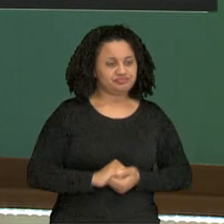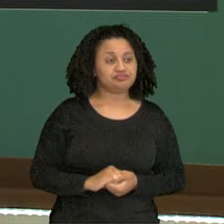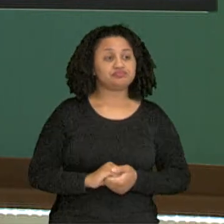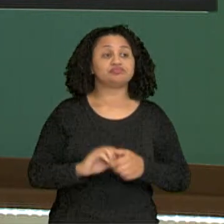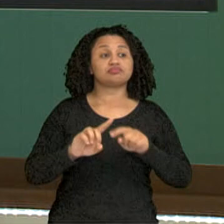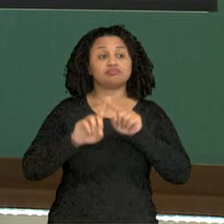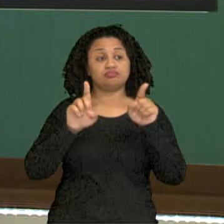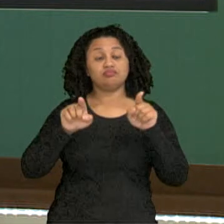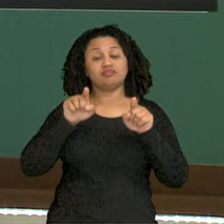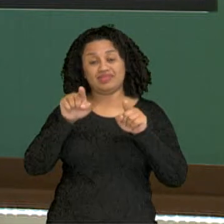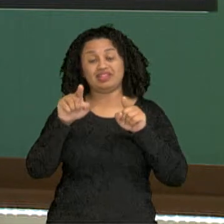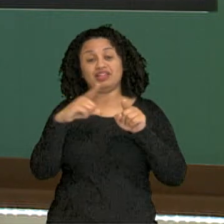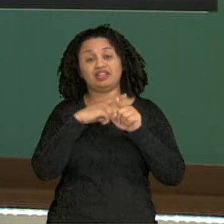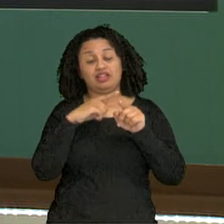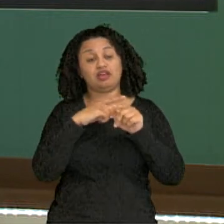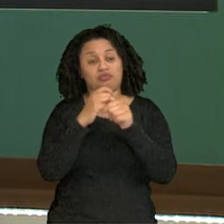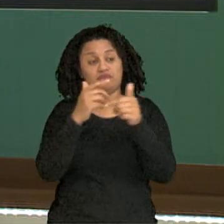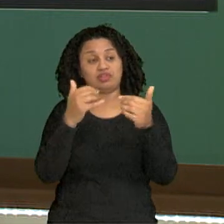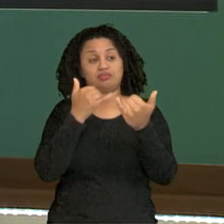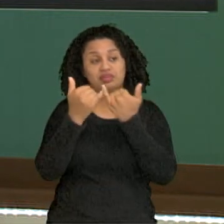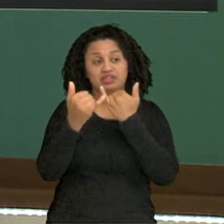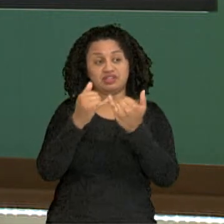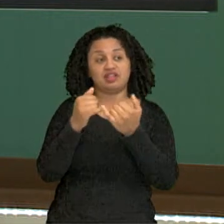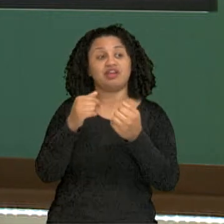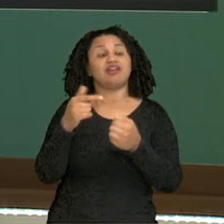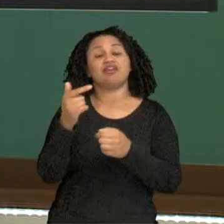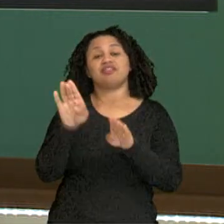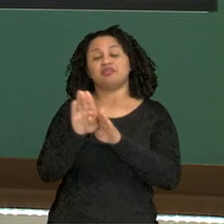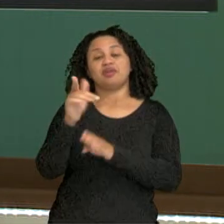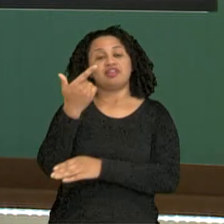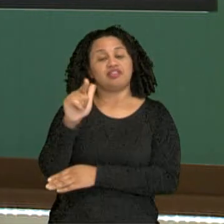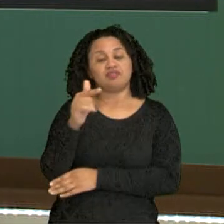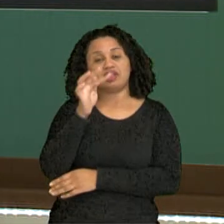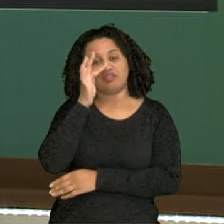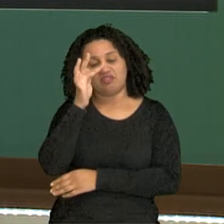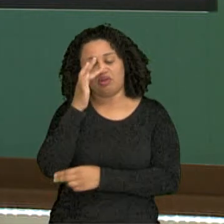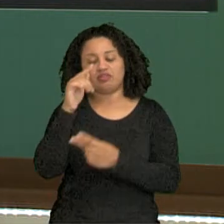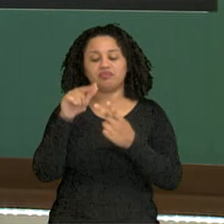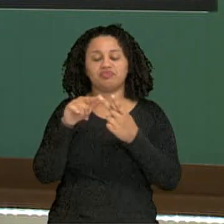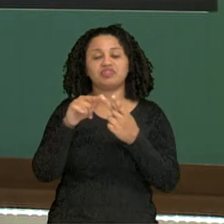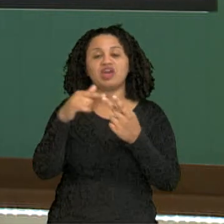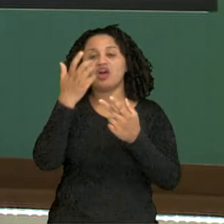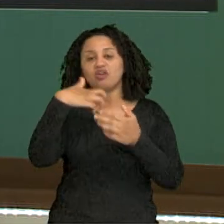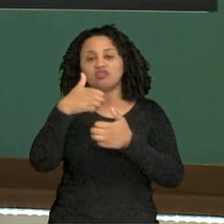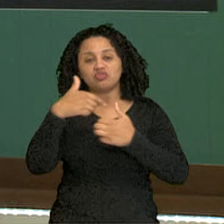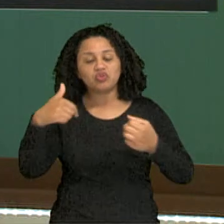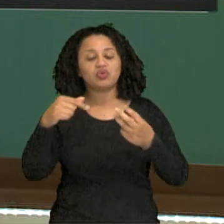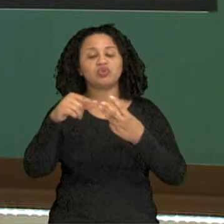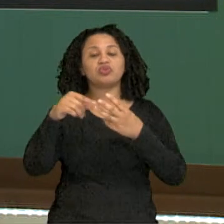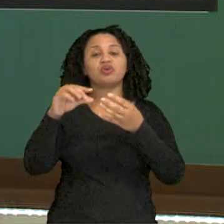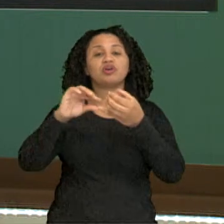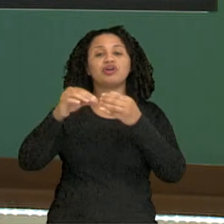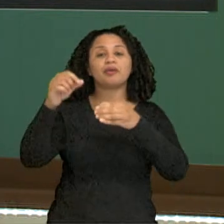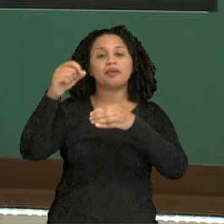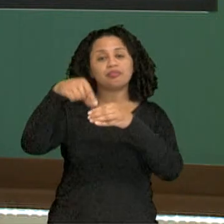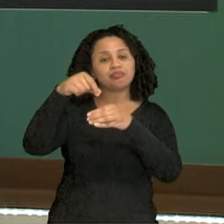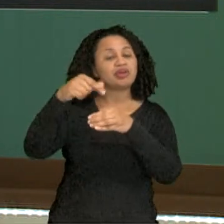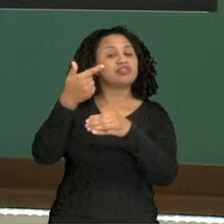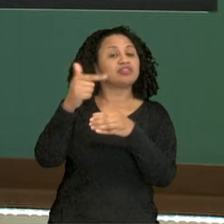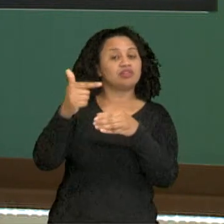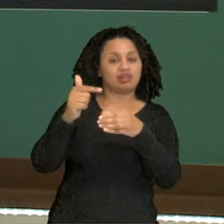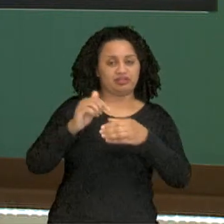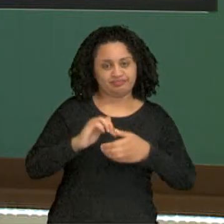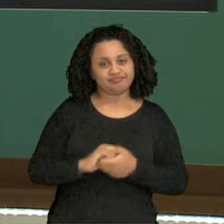Porém, tem algo em comum. Não apresentam flor, nem fruto e nem semente. Mesma coisa para as